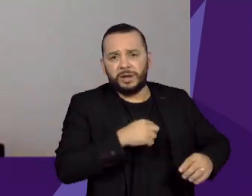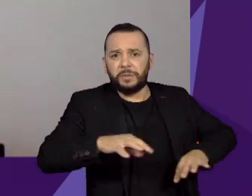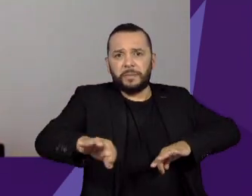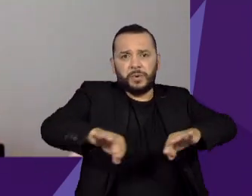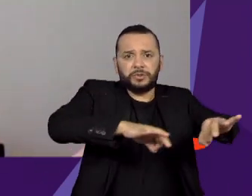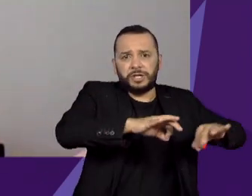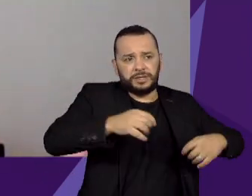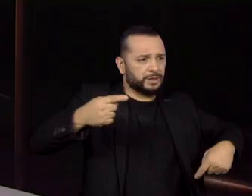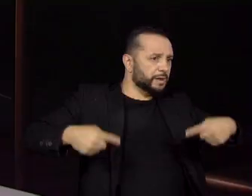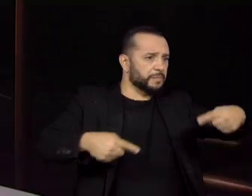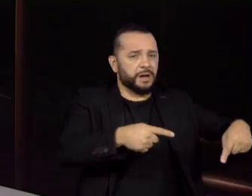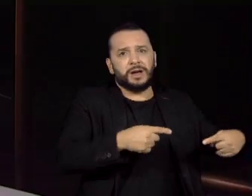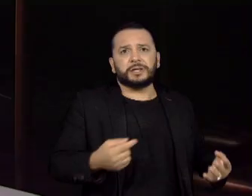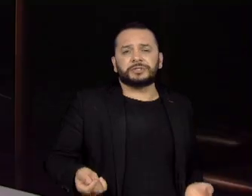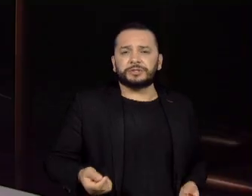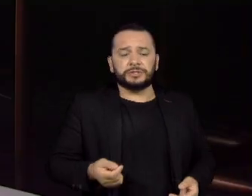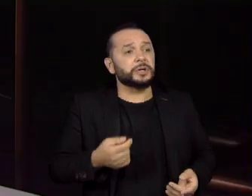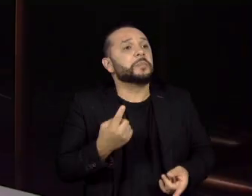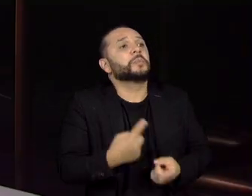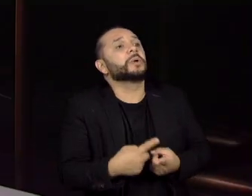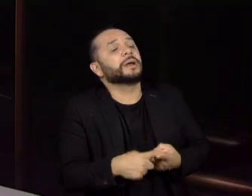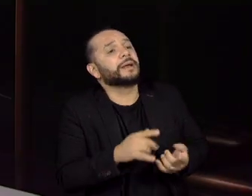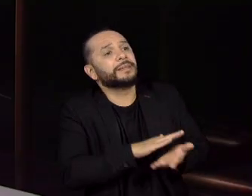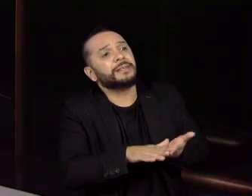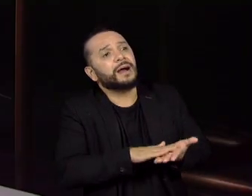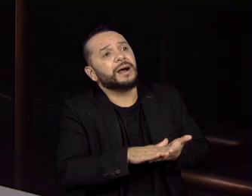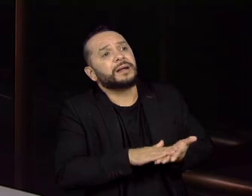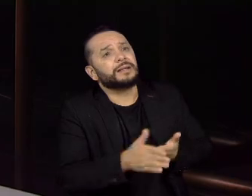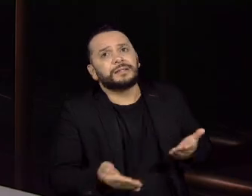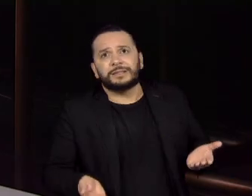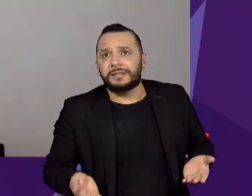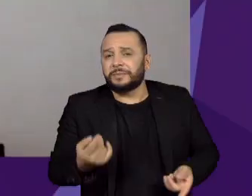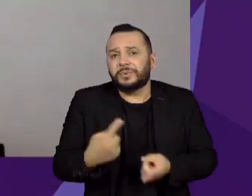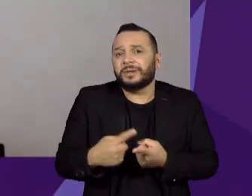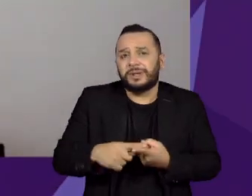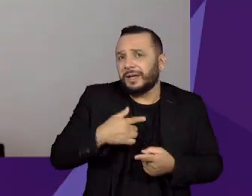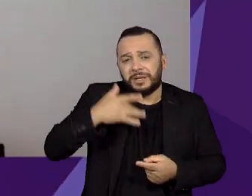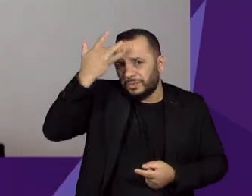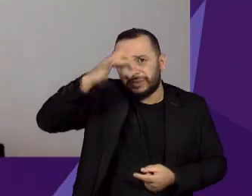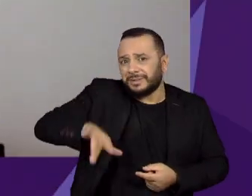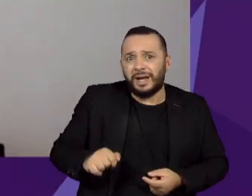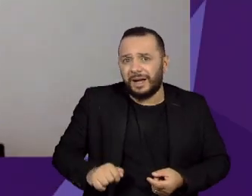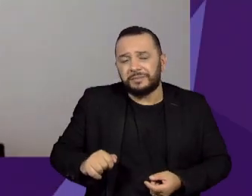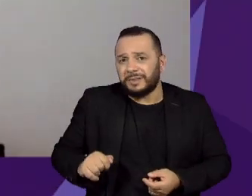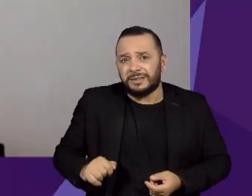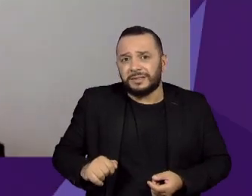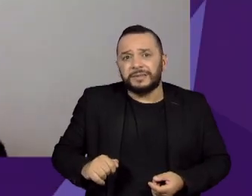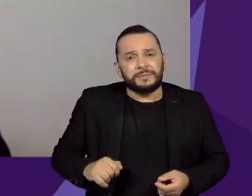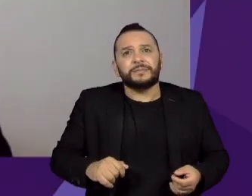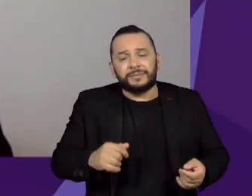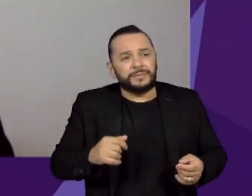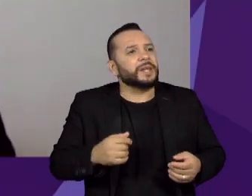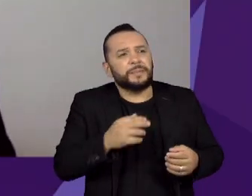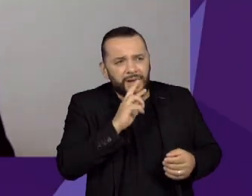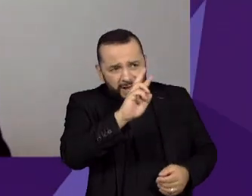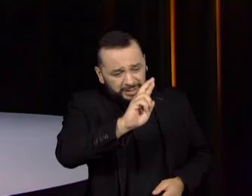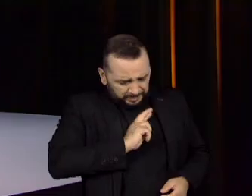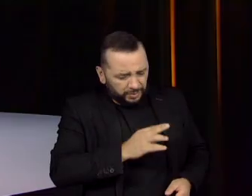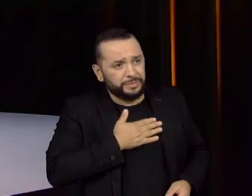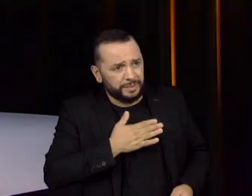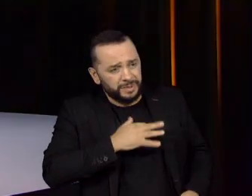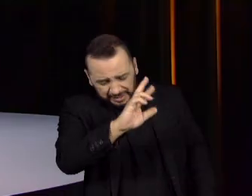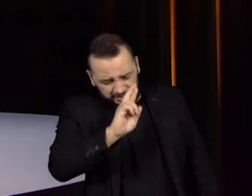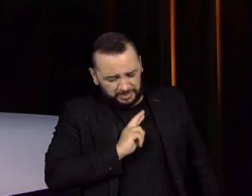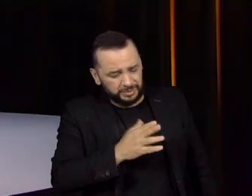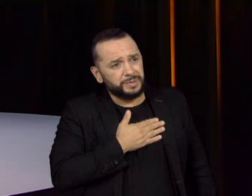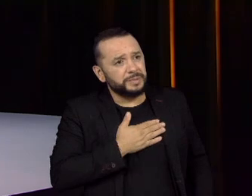para o debate? Por quê? Por que não fazer uma espécie de prévias? E dali nascem os líderes, deixa que as pessoas me falem, responda então, conheçam.